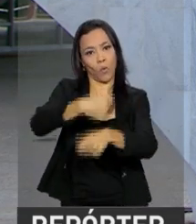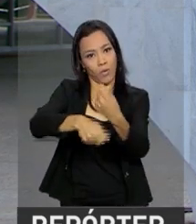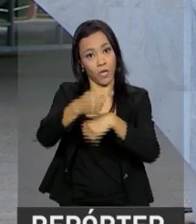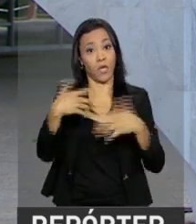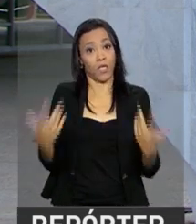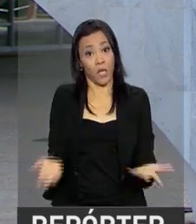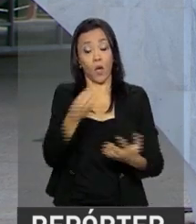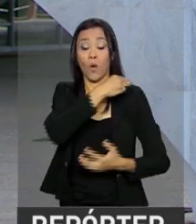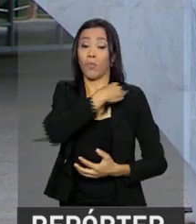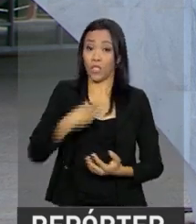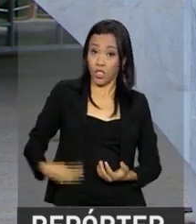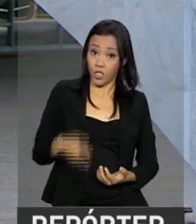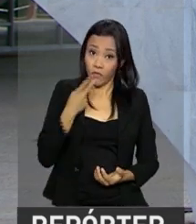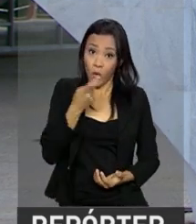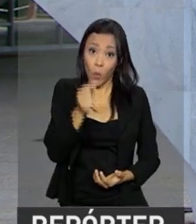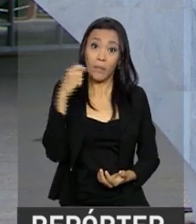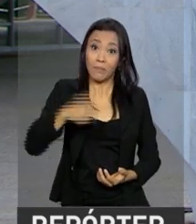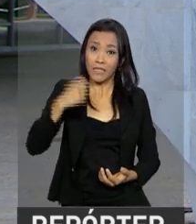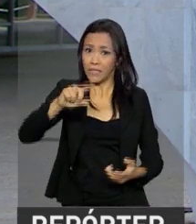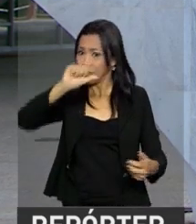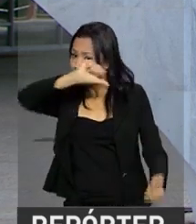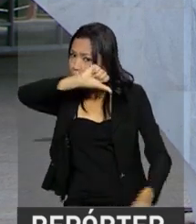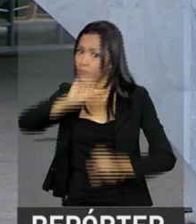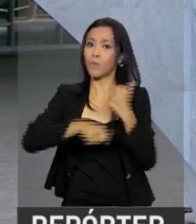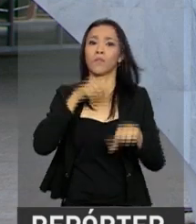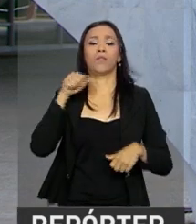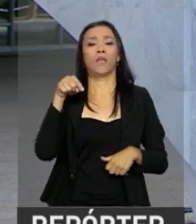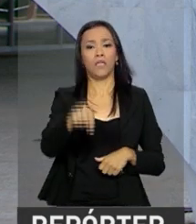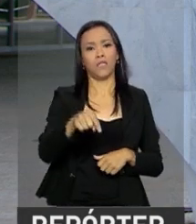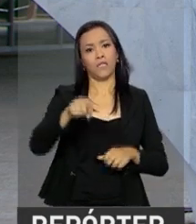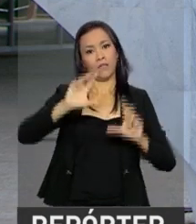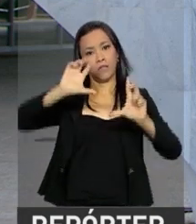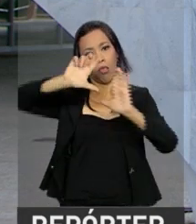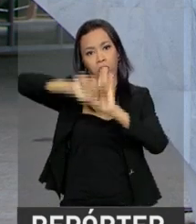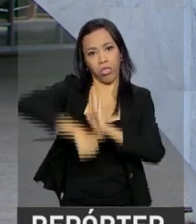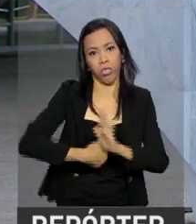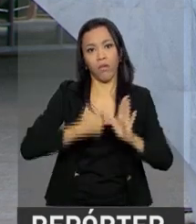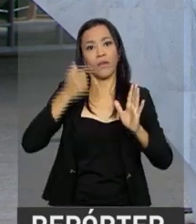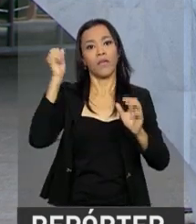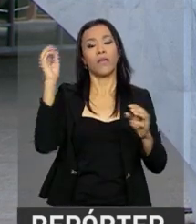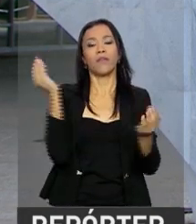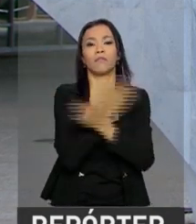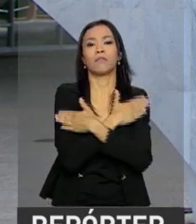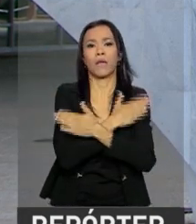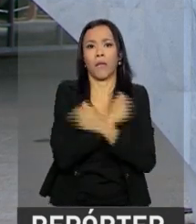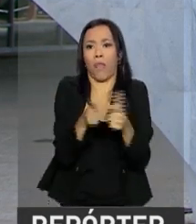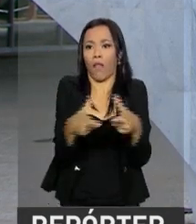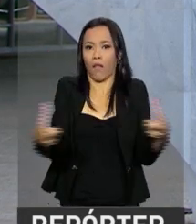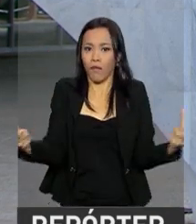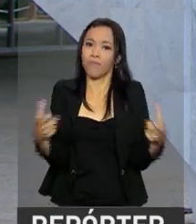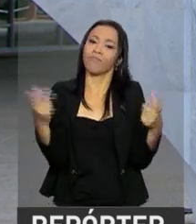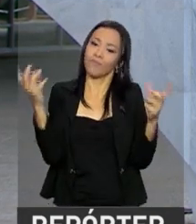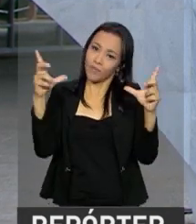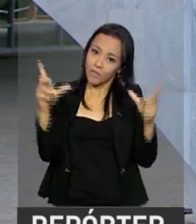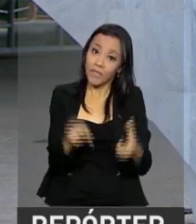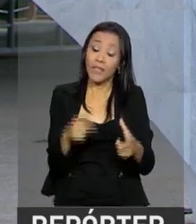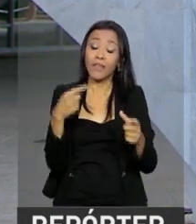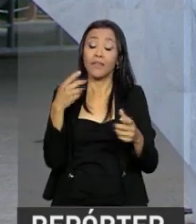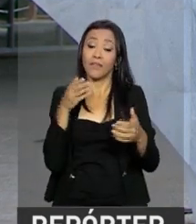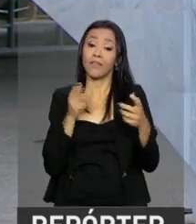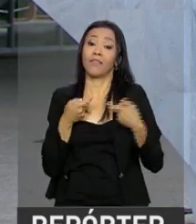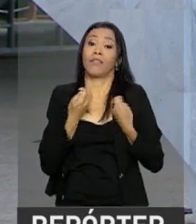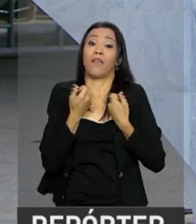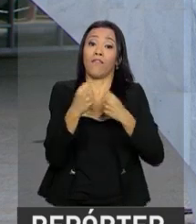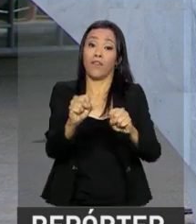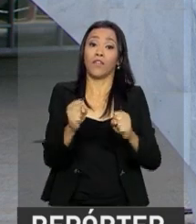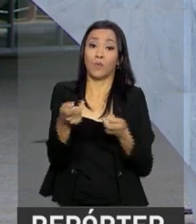Meirelles segue então dizendo que é preciso reverter a recessão e o desemprego e que para isso o governo defende o equilíbrio das contas públicas.